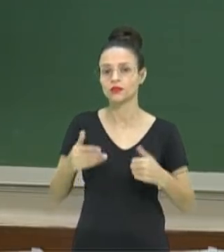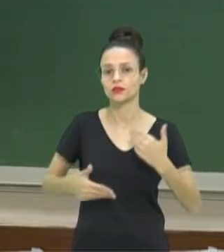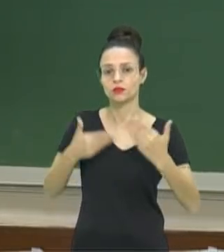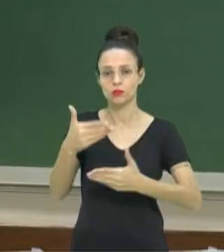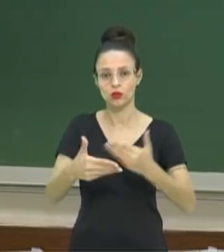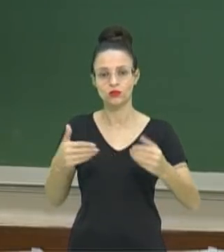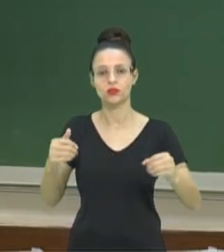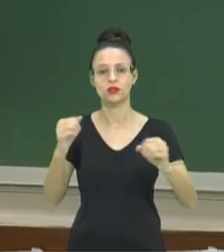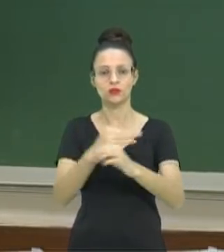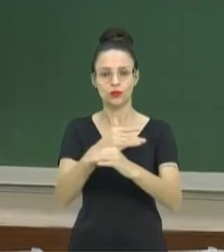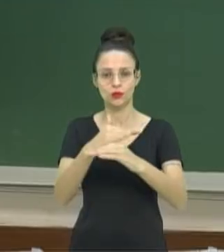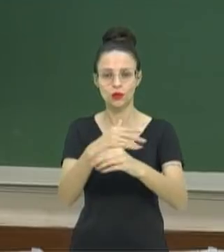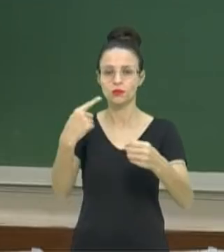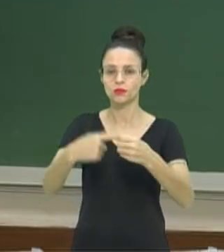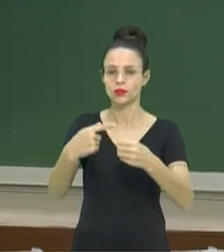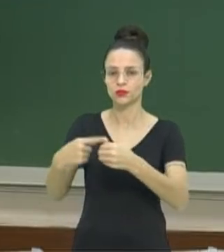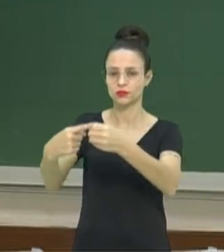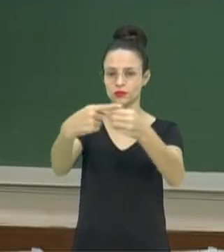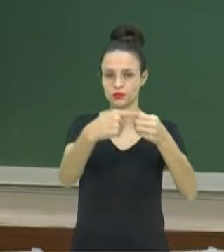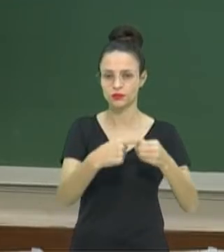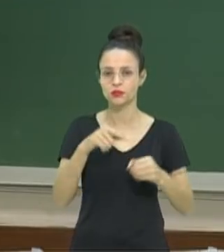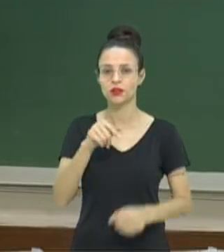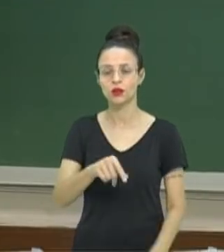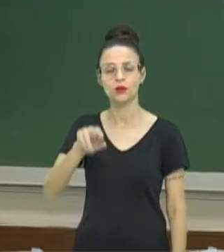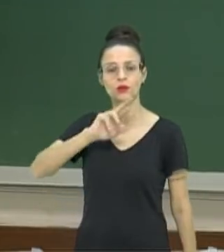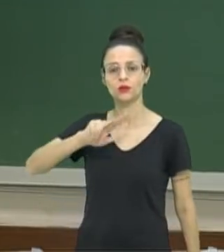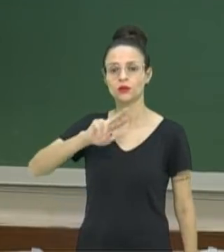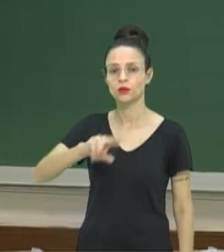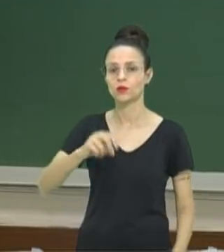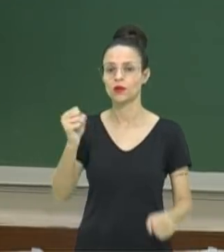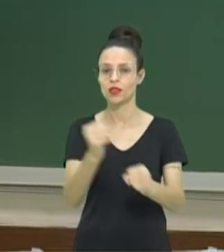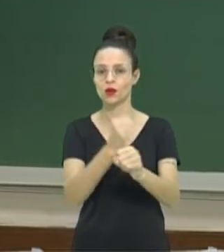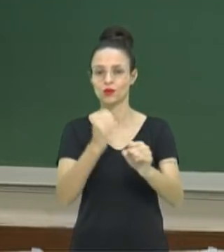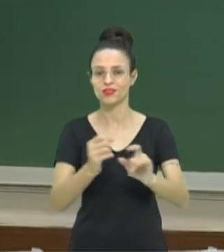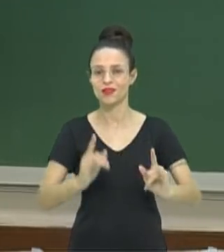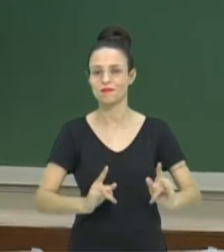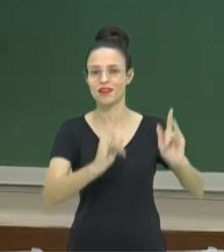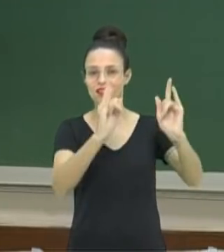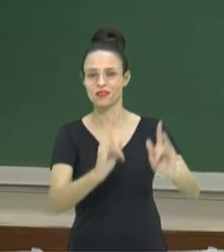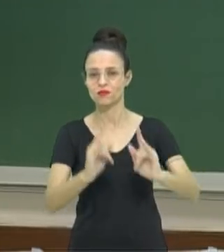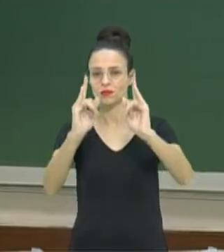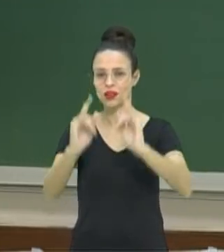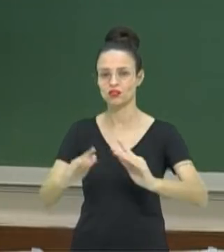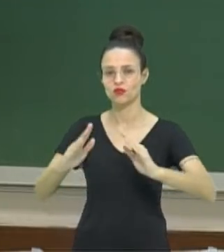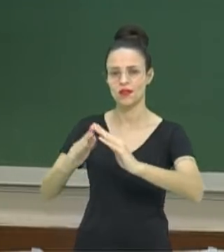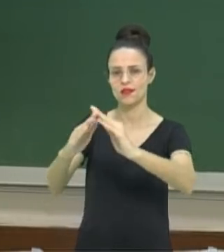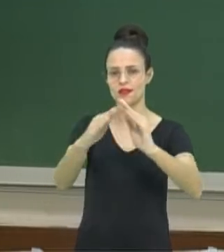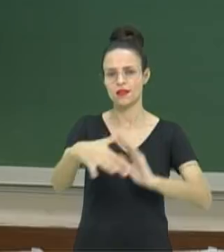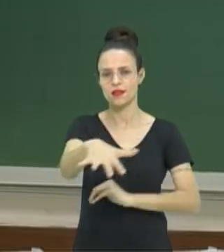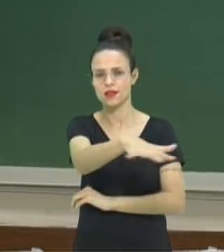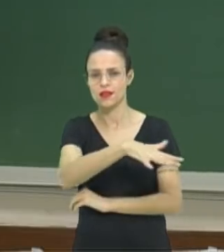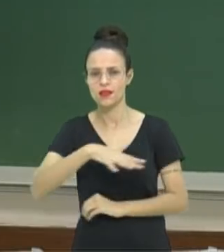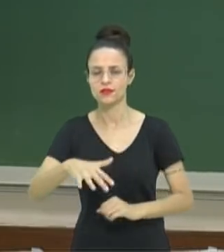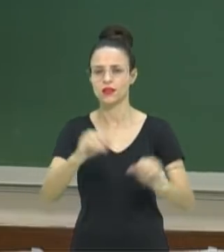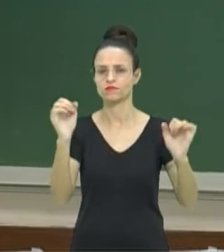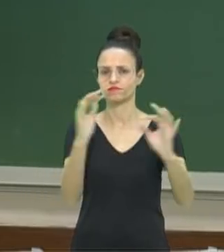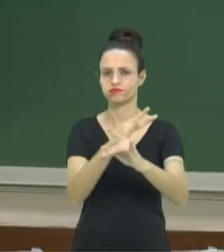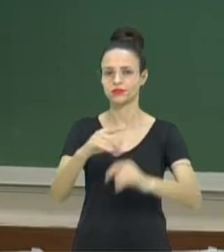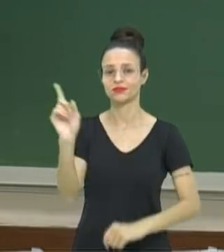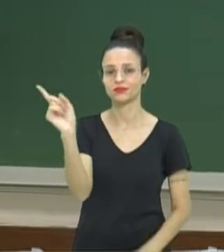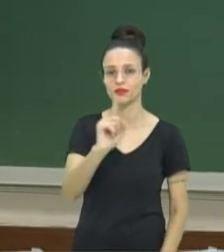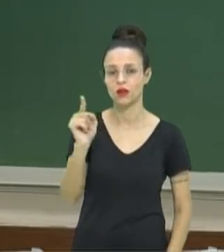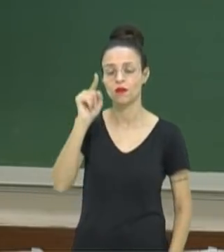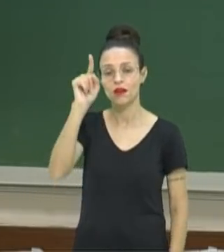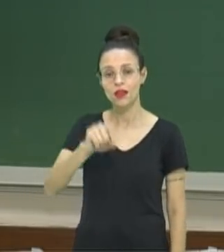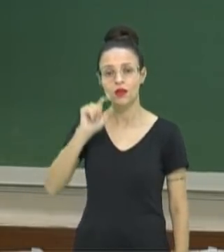processo de urbanização. Ou seja, não é a construção dos prédios em si, ou das casas, ou dessa aglomeração,